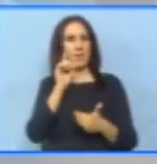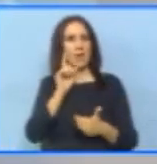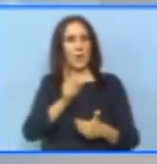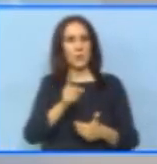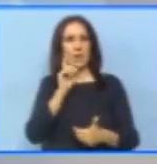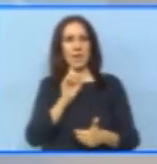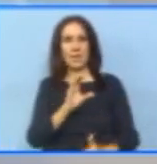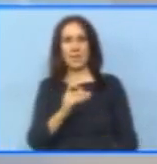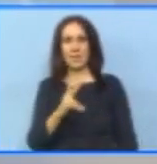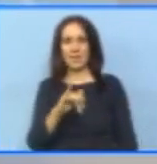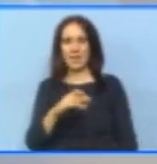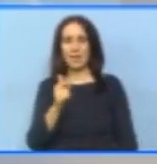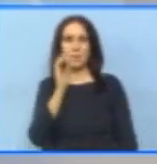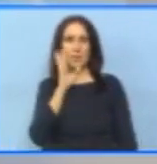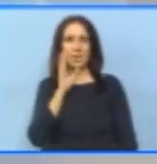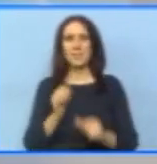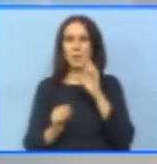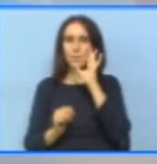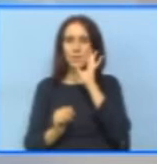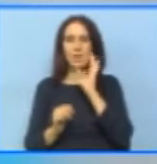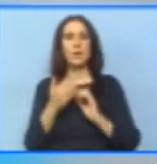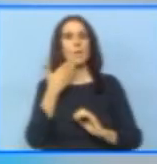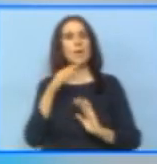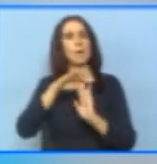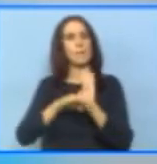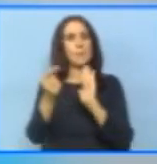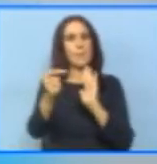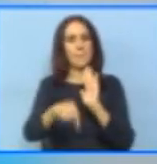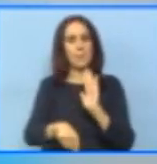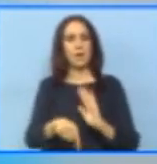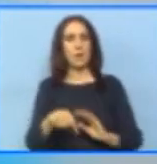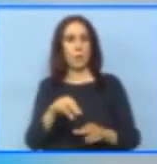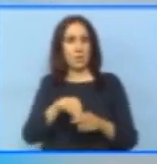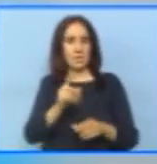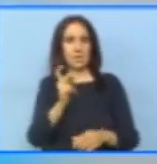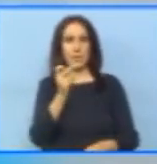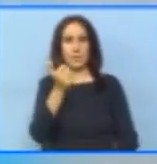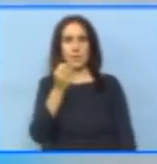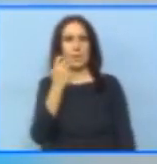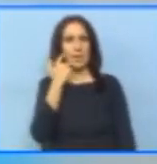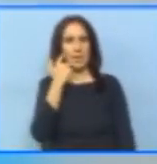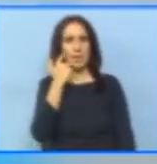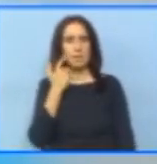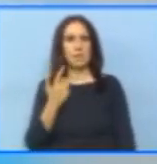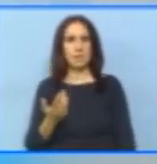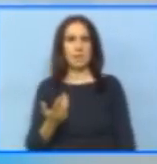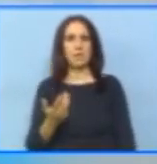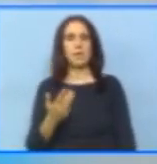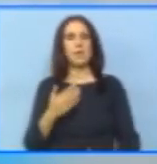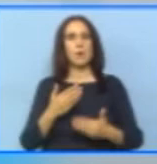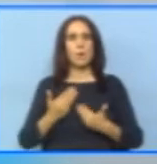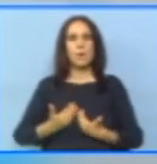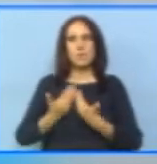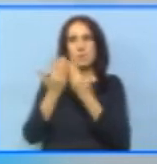Boa tarde. Obrigado por estar neste programa. O contexto é esse dos 50 anos da